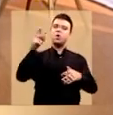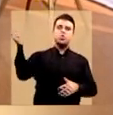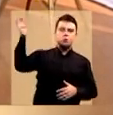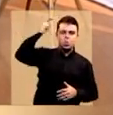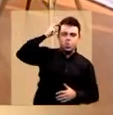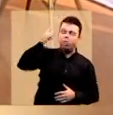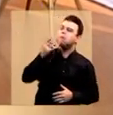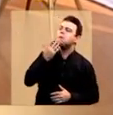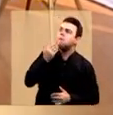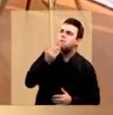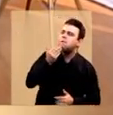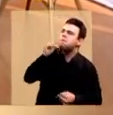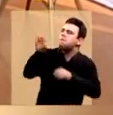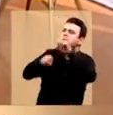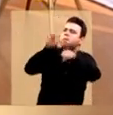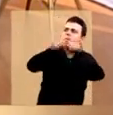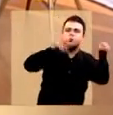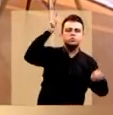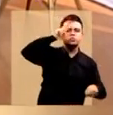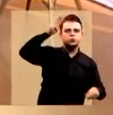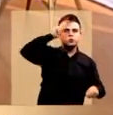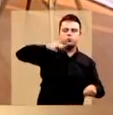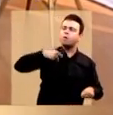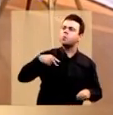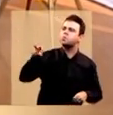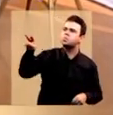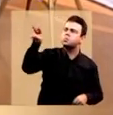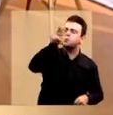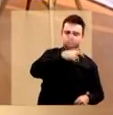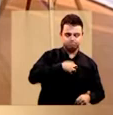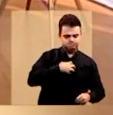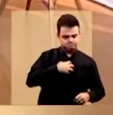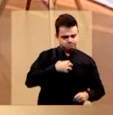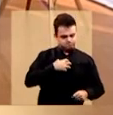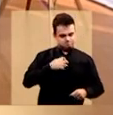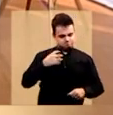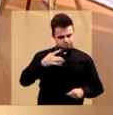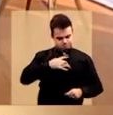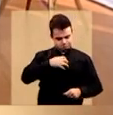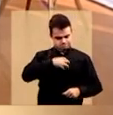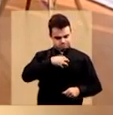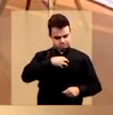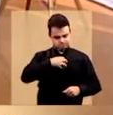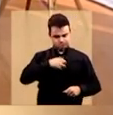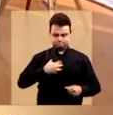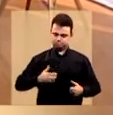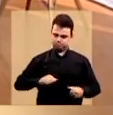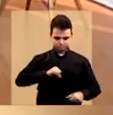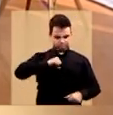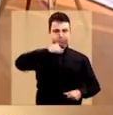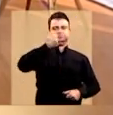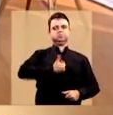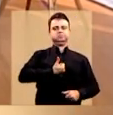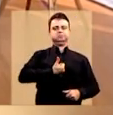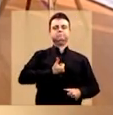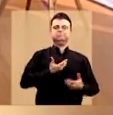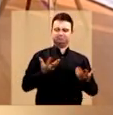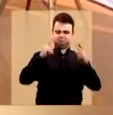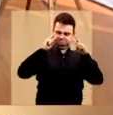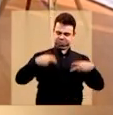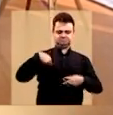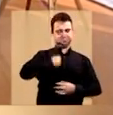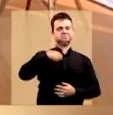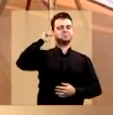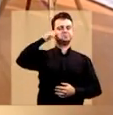cultura milenar, com toda essa história, ela vai se repensar de uma outra forma, de uma forma positiva. O problema para resolver